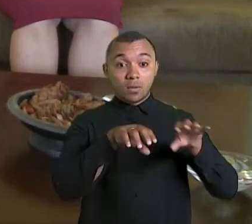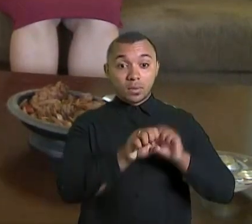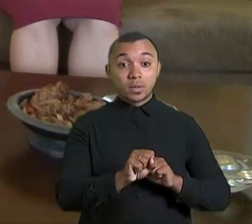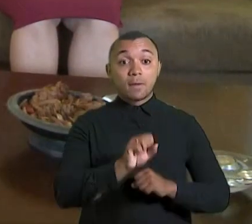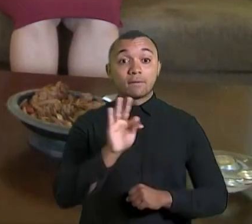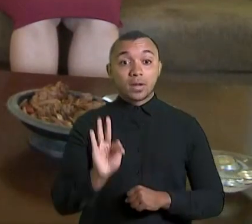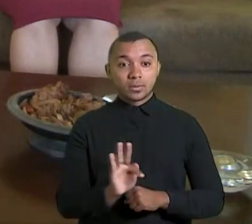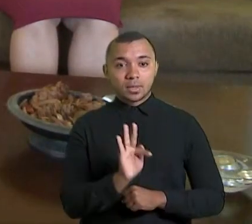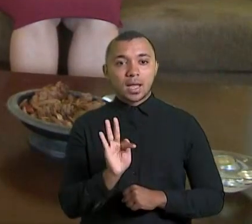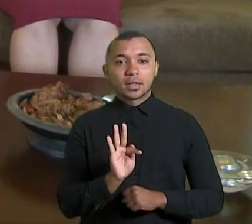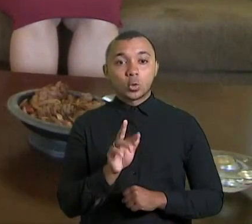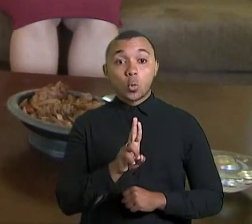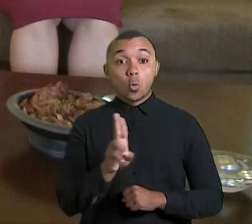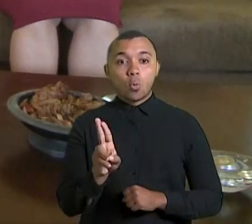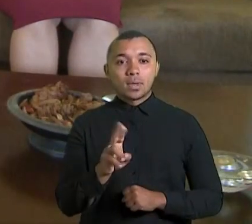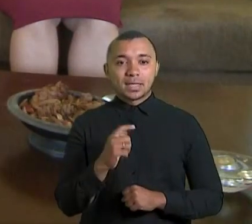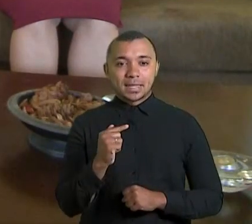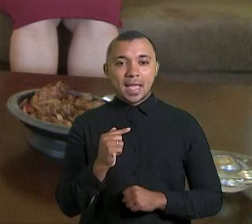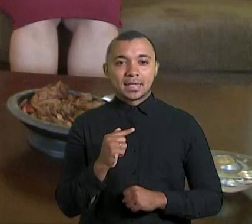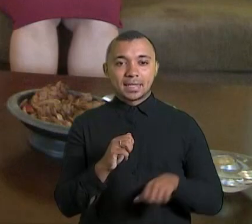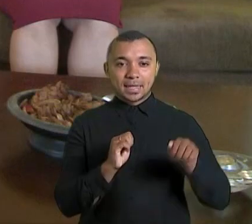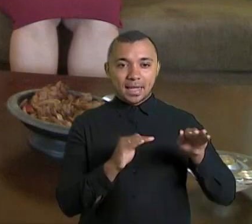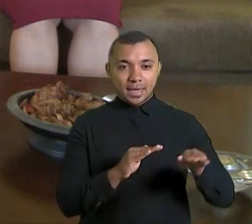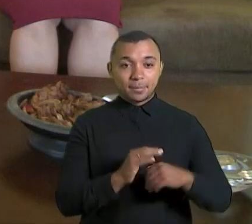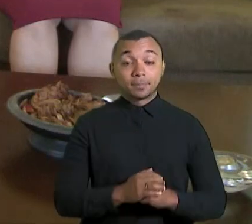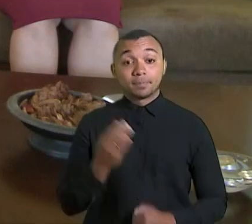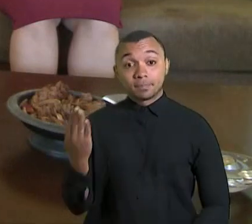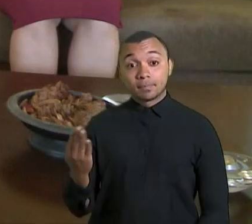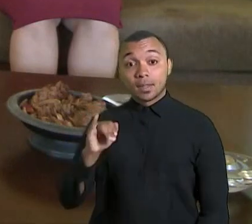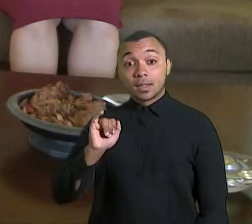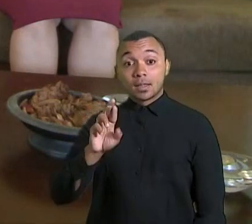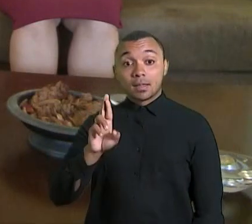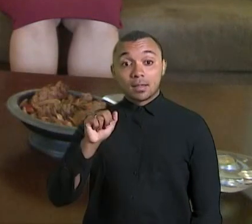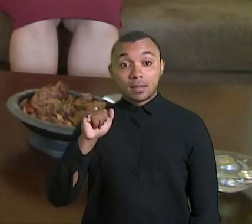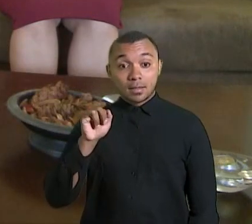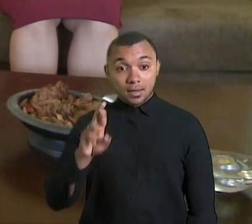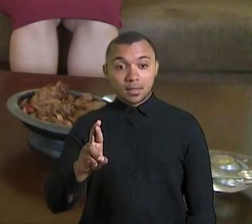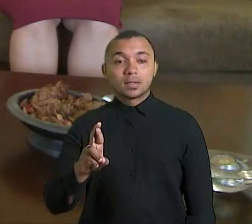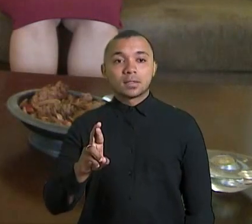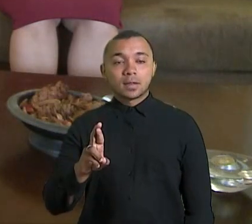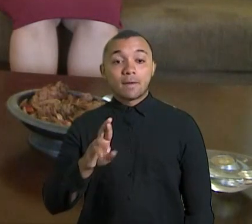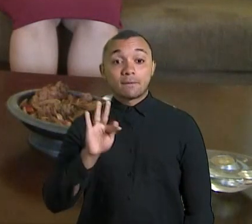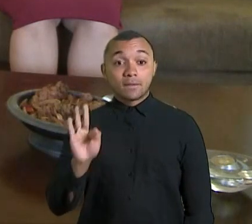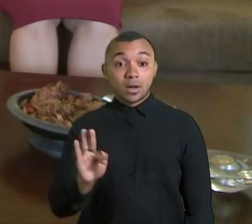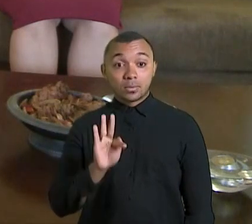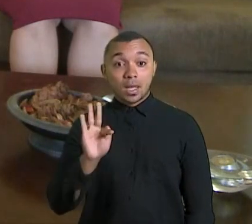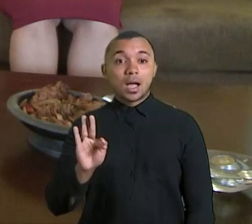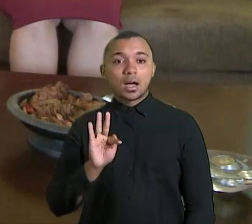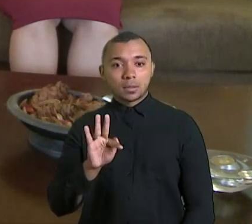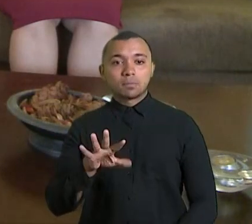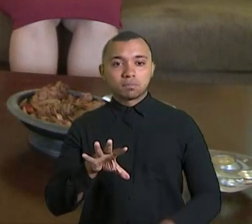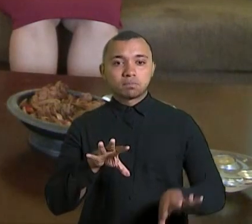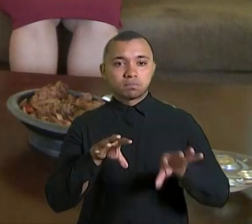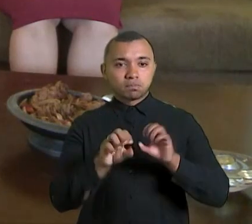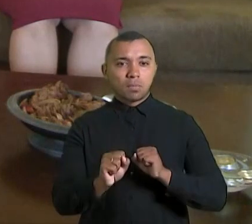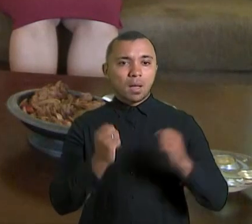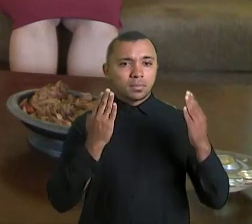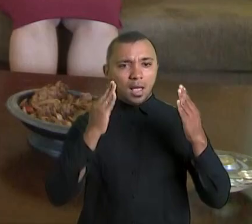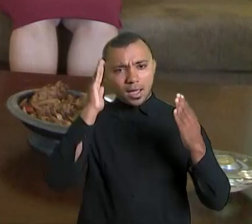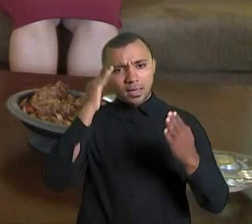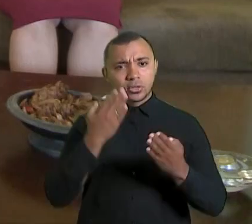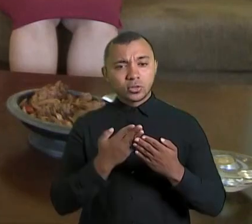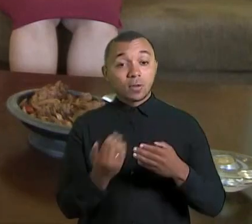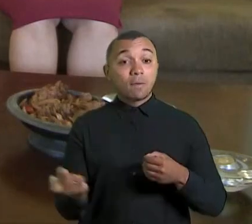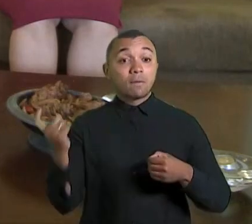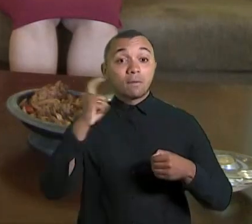setembro. A Irani, ela tem ensino superior incompleto também em psicologia. Acredito que ela vai retomar os